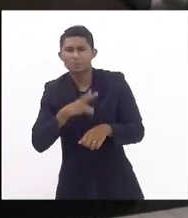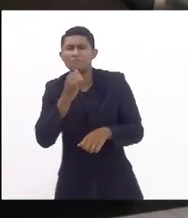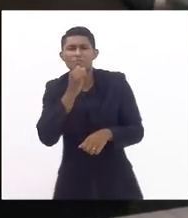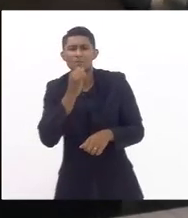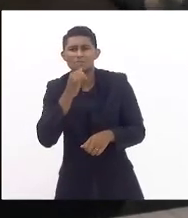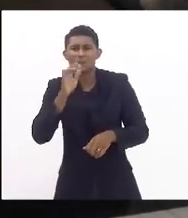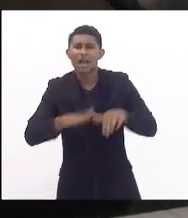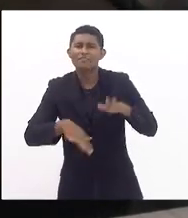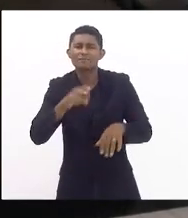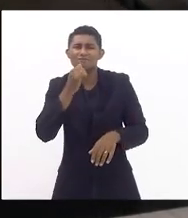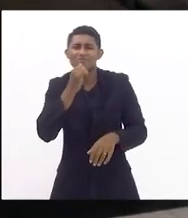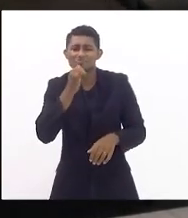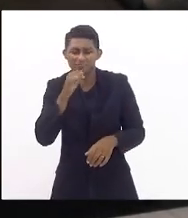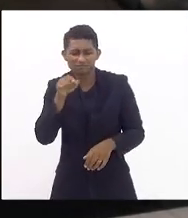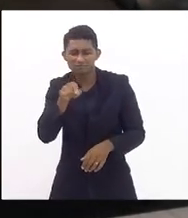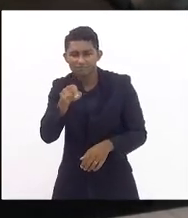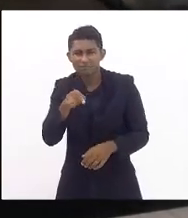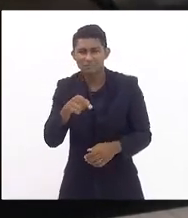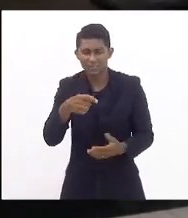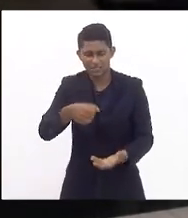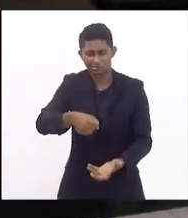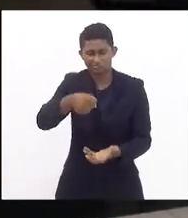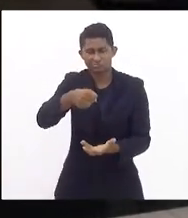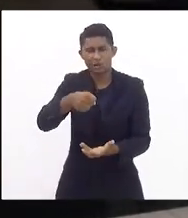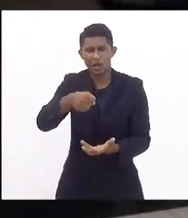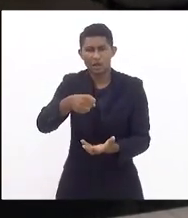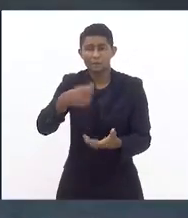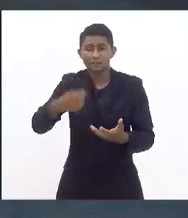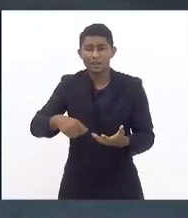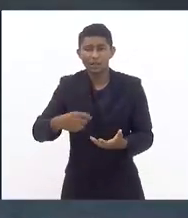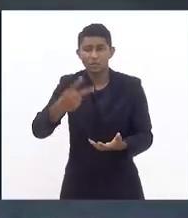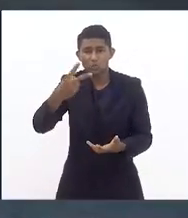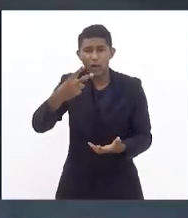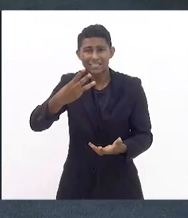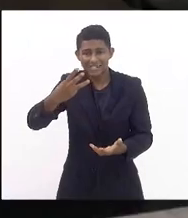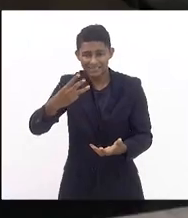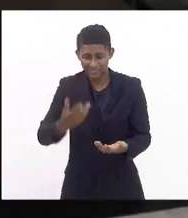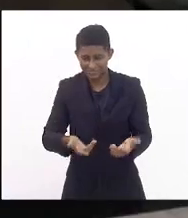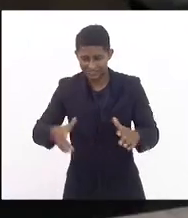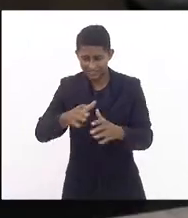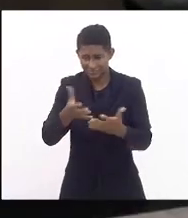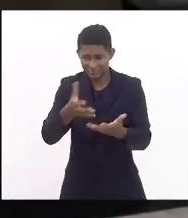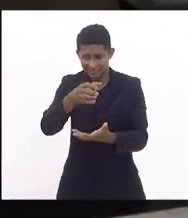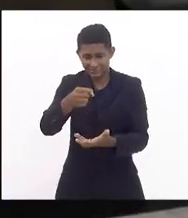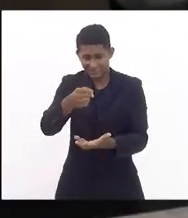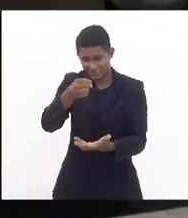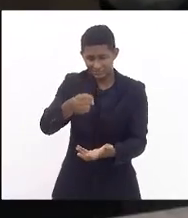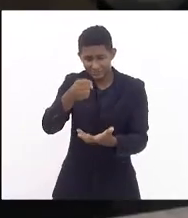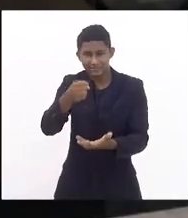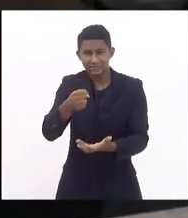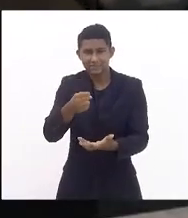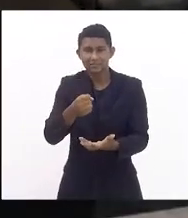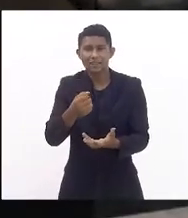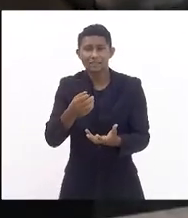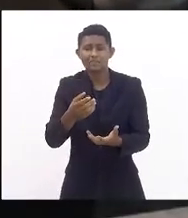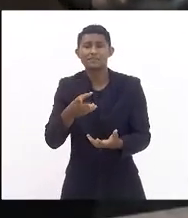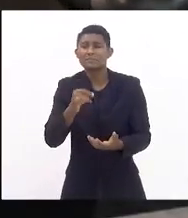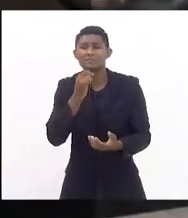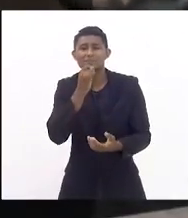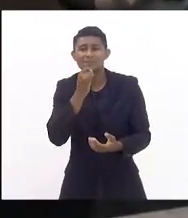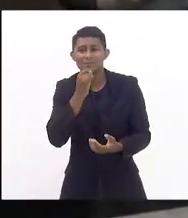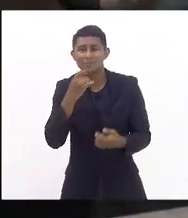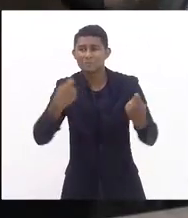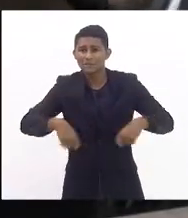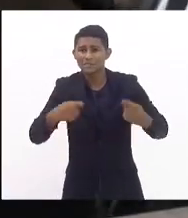simples iogurte numa sacola dessa, você precisa de duas, três sacolas. Então, cadê a preocupação com o meio ambiente se você é obrigado a usar